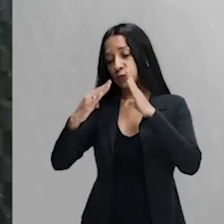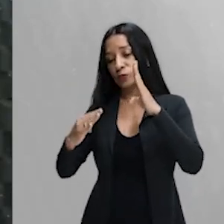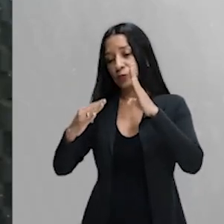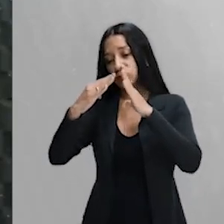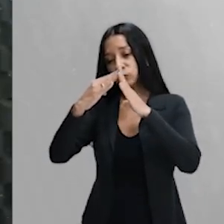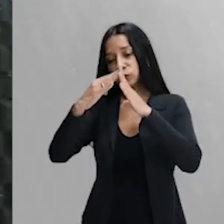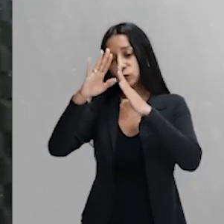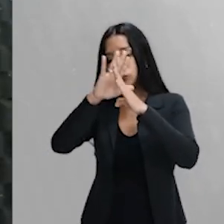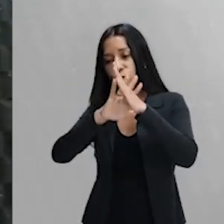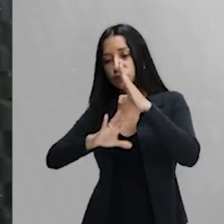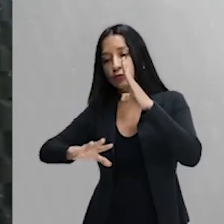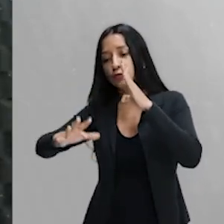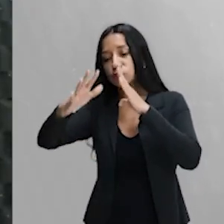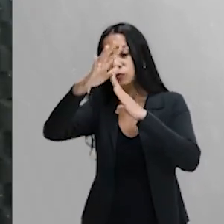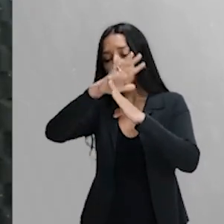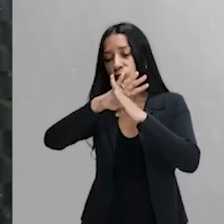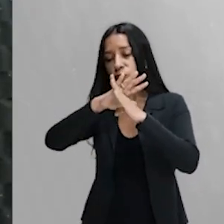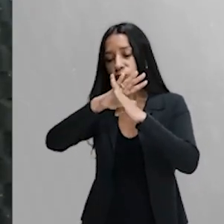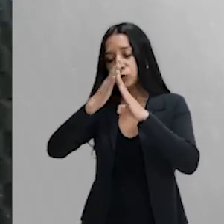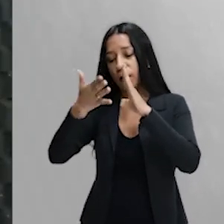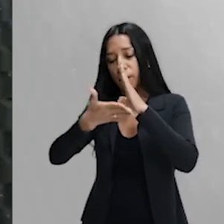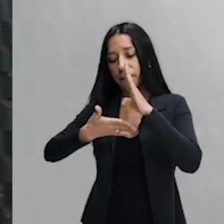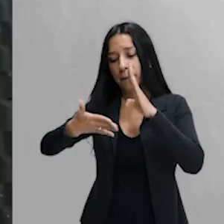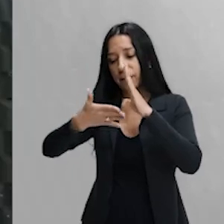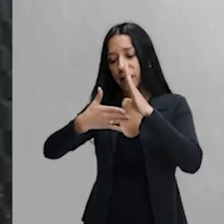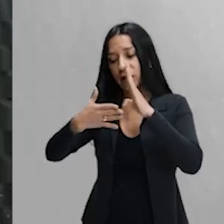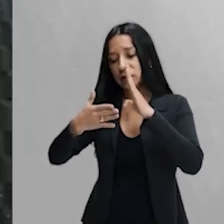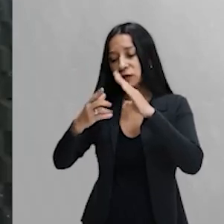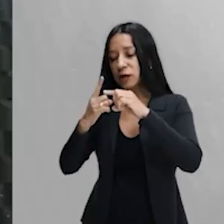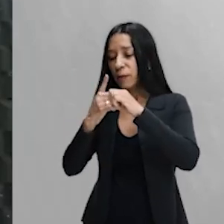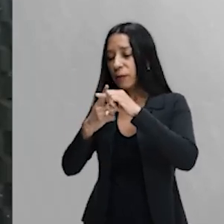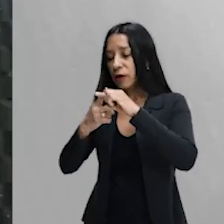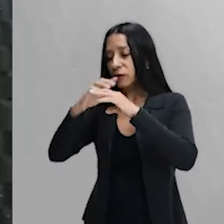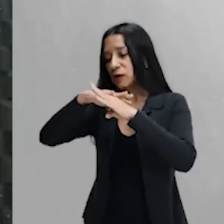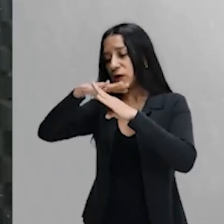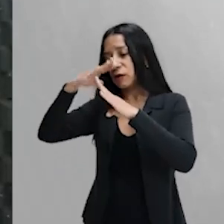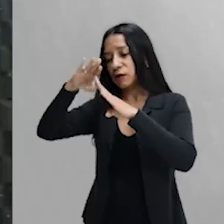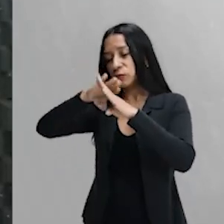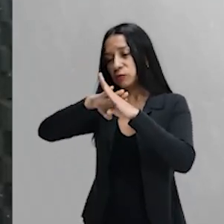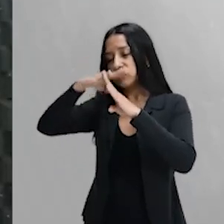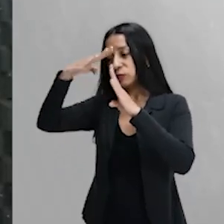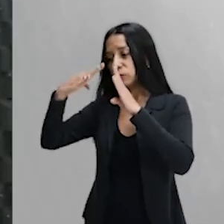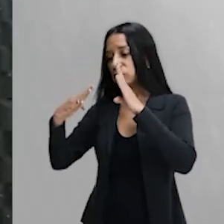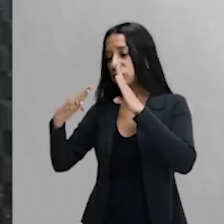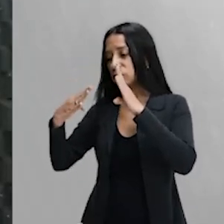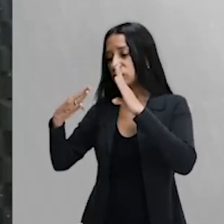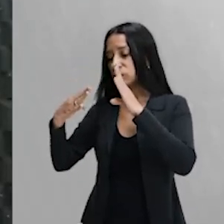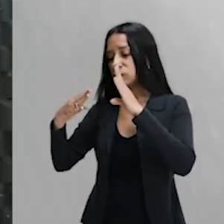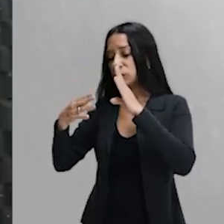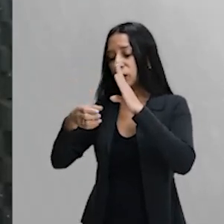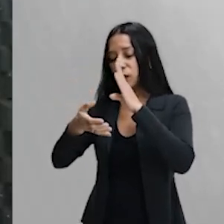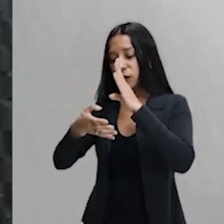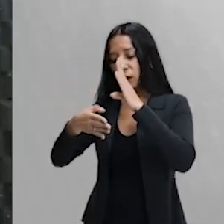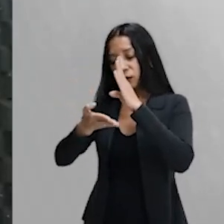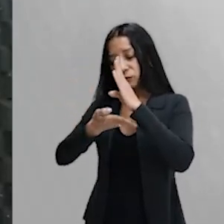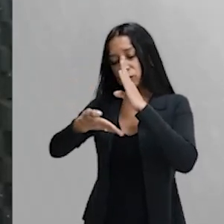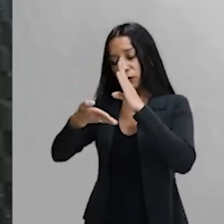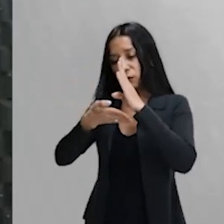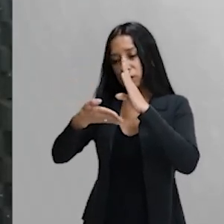total de uma pirâmide? É a área da base mais a área lateral. Tá? Então, se eu quero a área